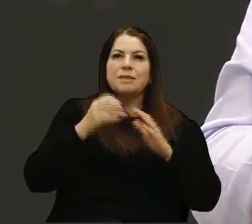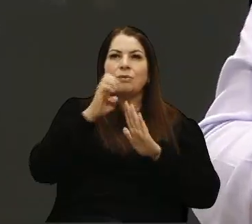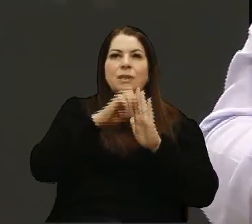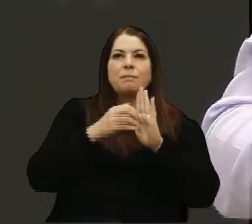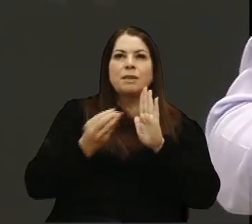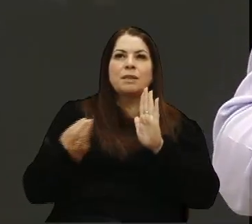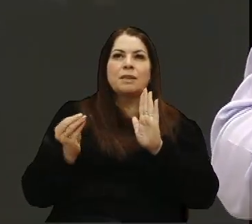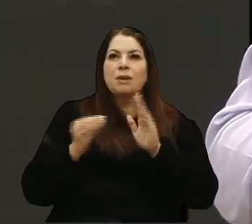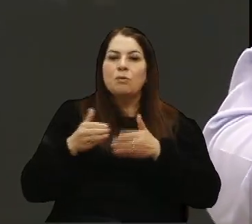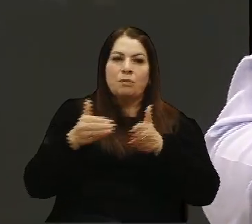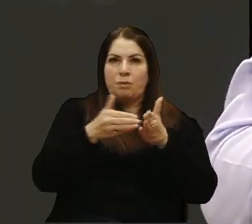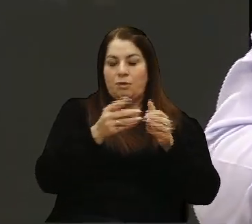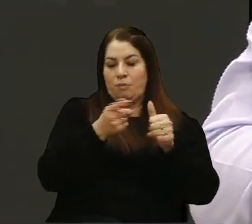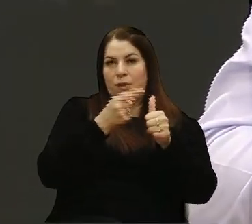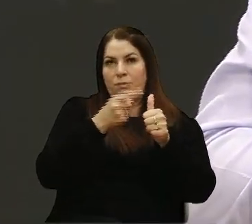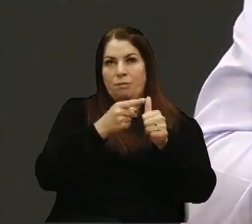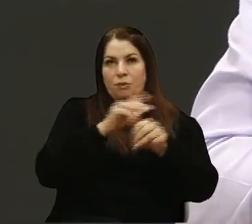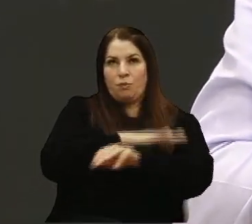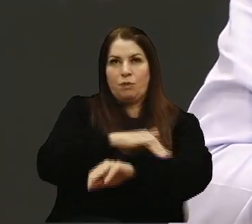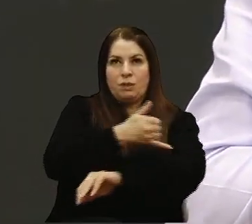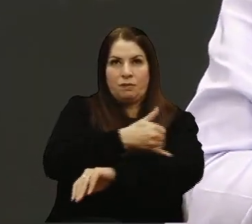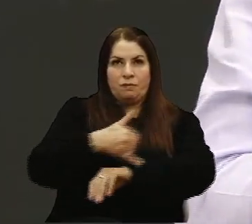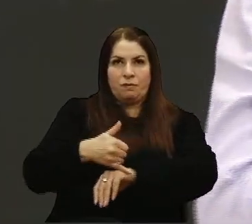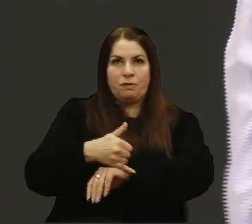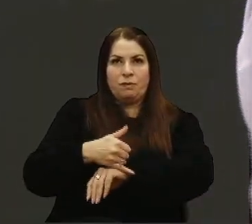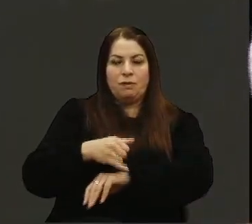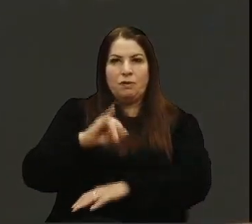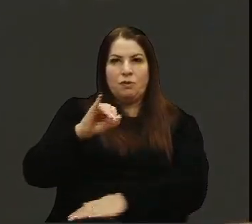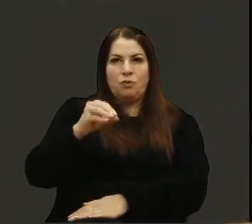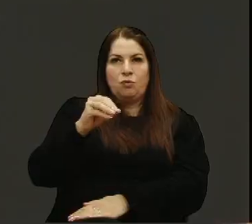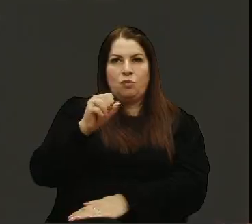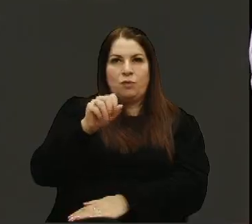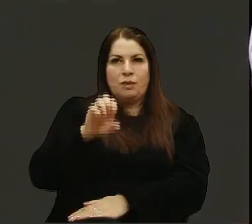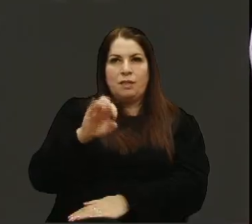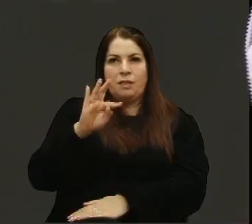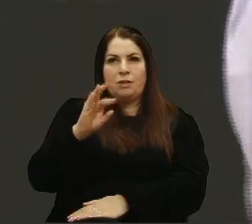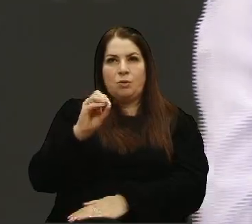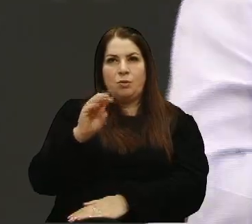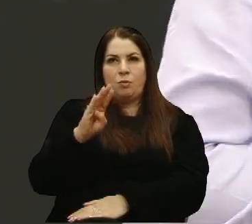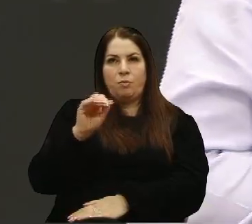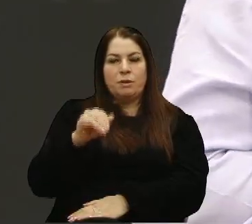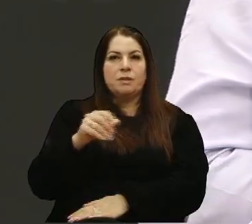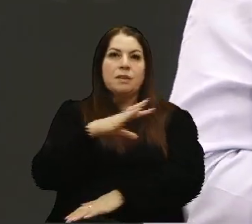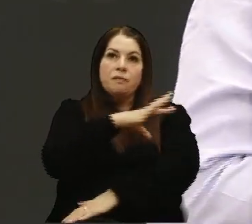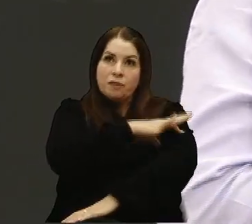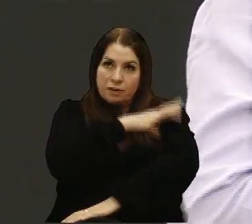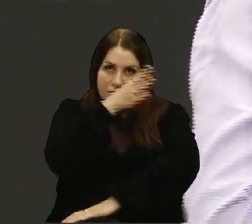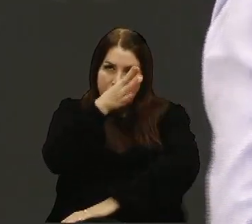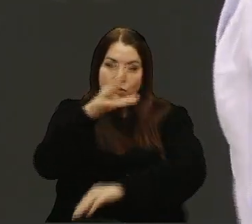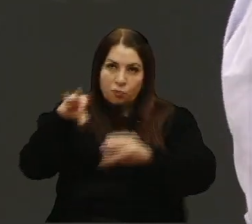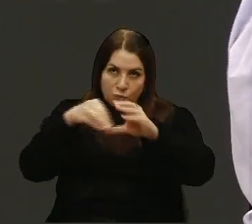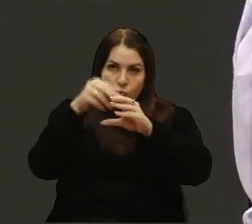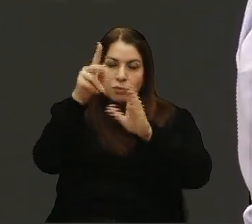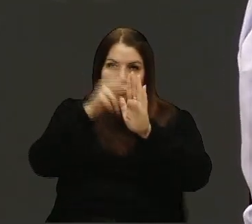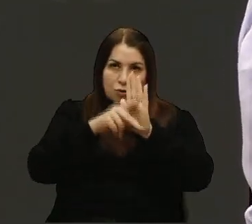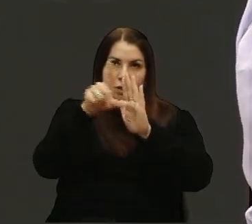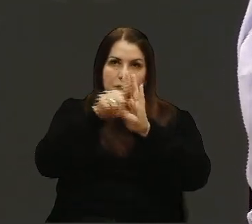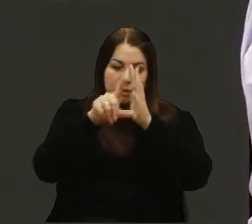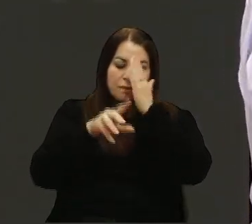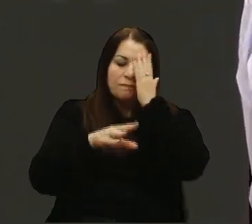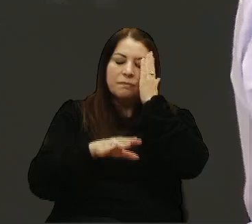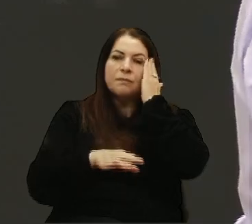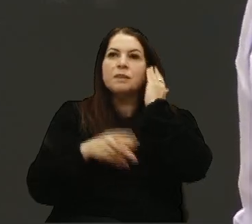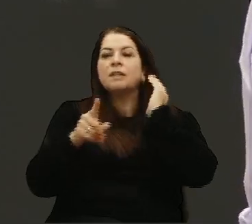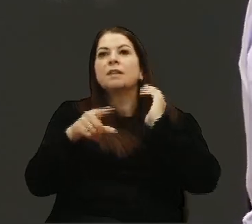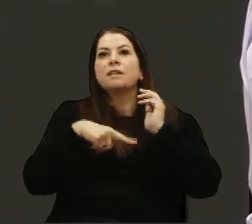caminho. A primeira, o asfaltamento da rua José Tovaz, vereador Ramon, que é uma rua que está incluída nesse projeto de lei.